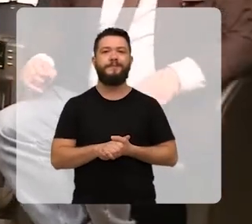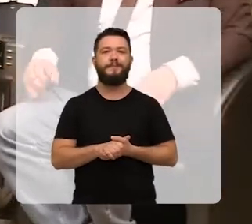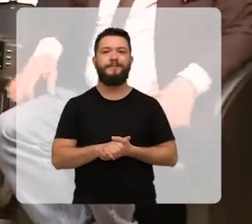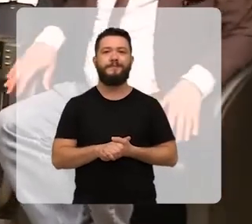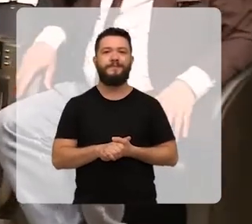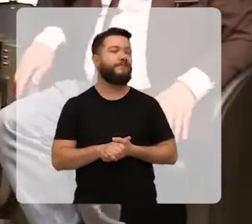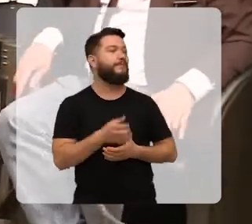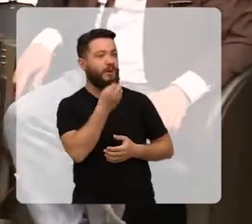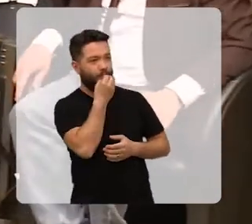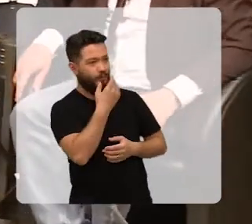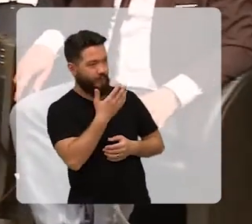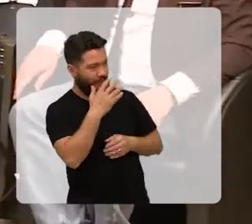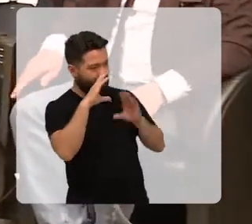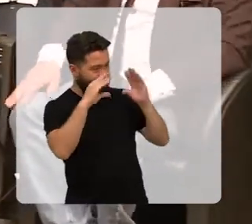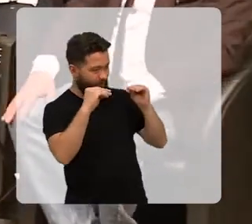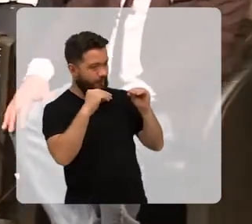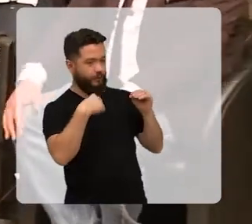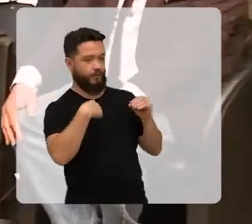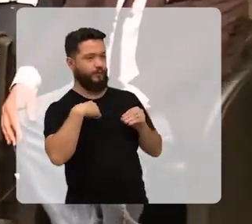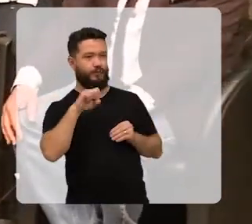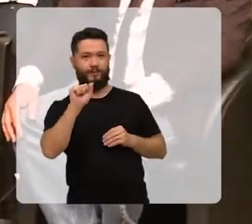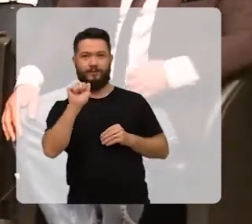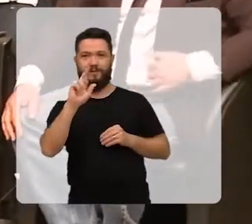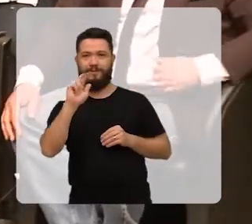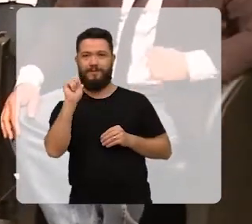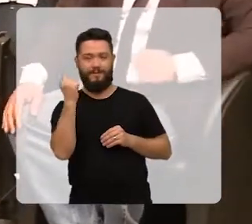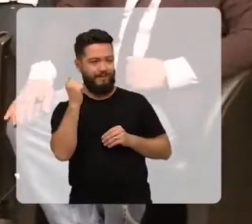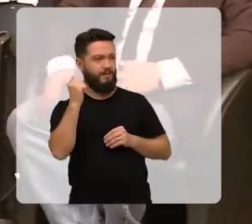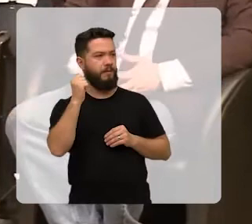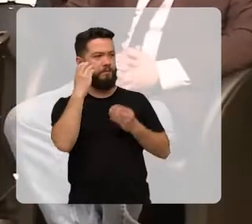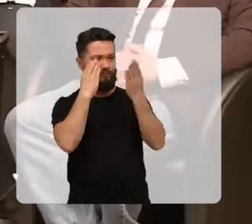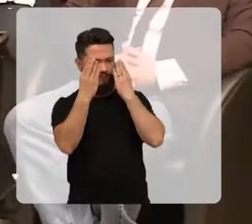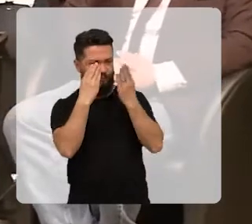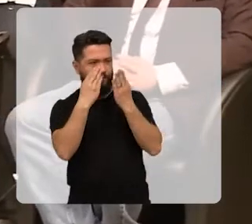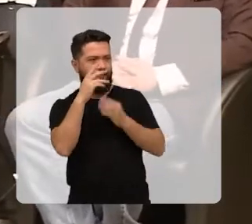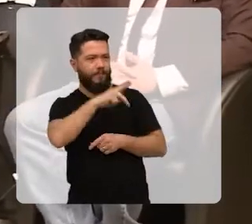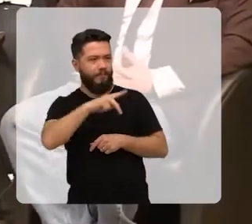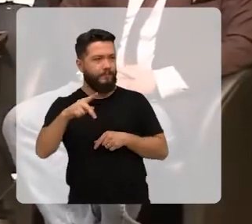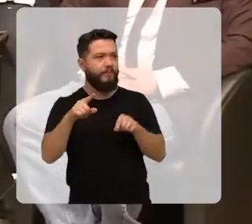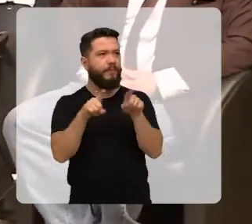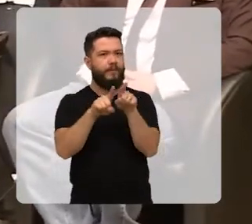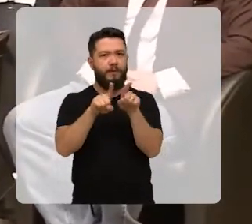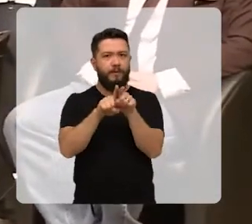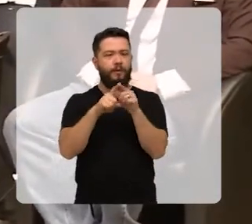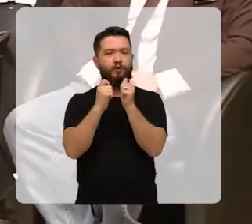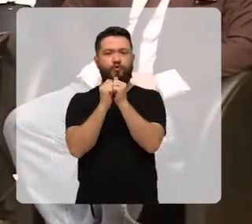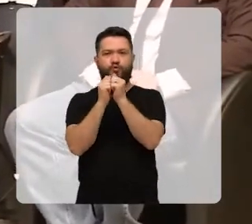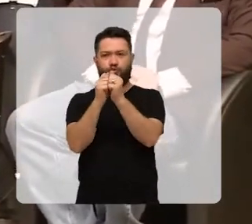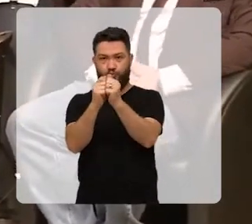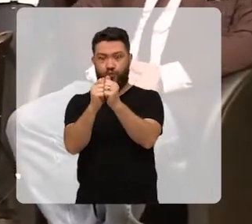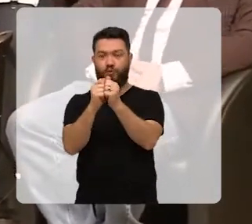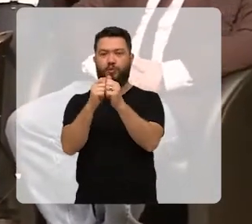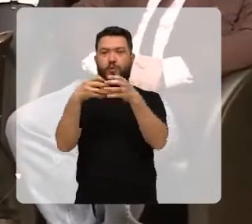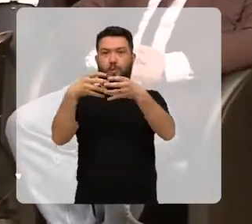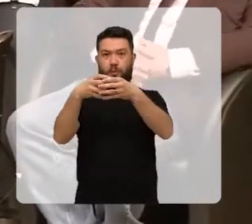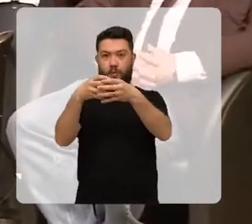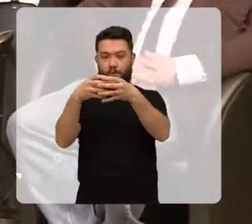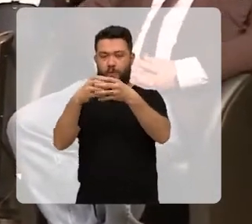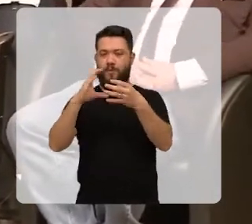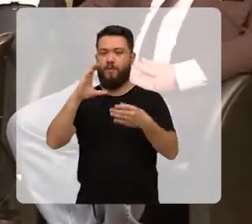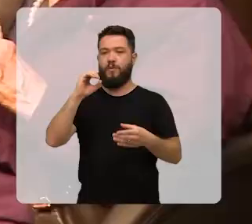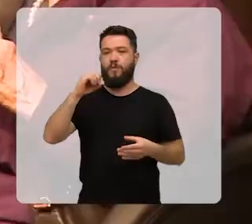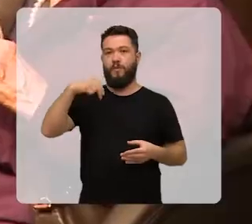boa noite meu nome é Sara eu sou psicóloga professora também participo do grupo conviver eu queria agradecer